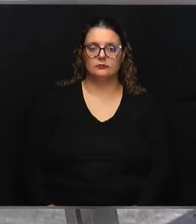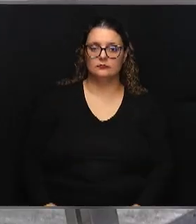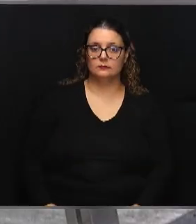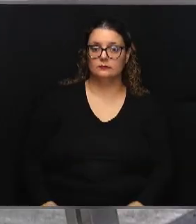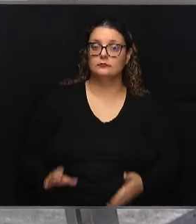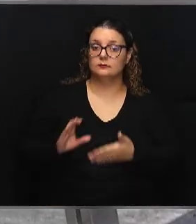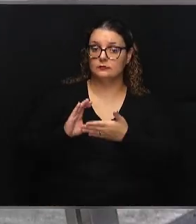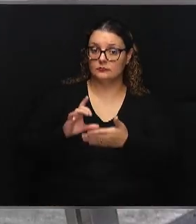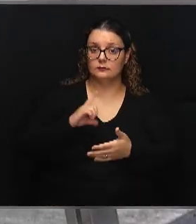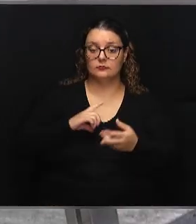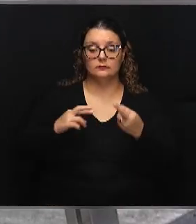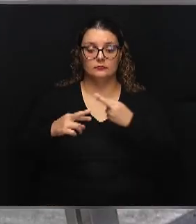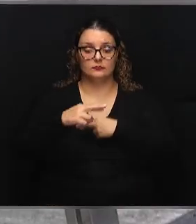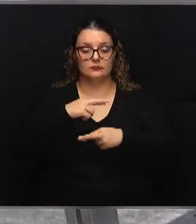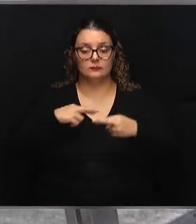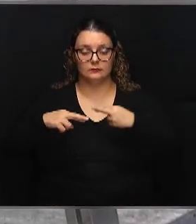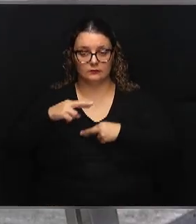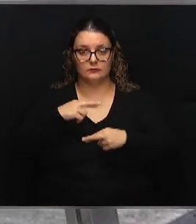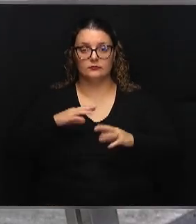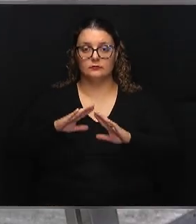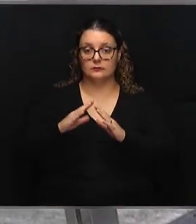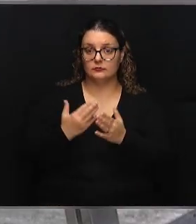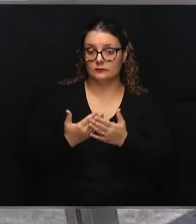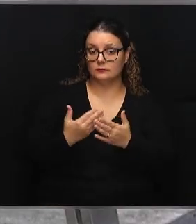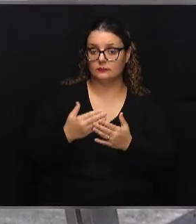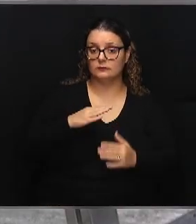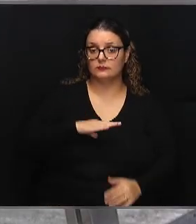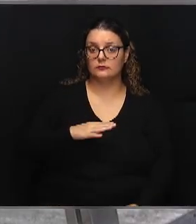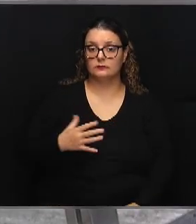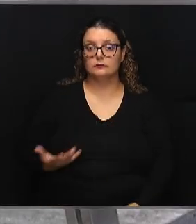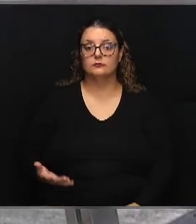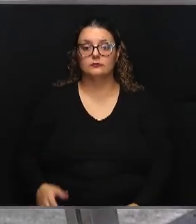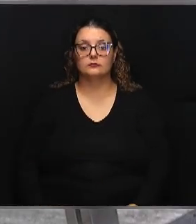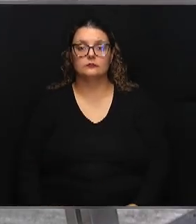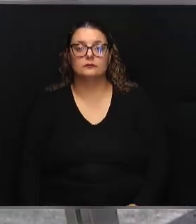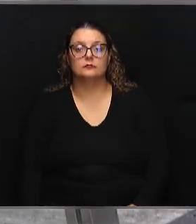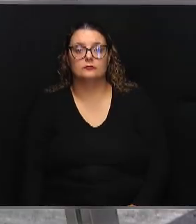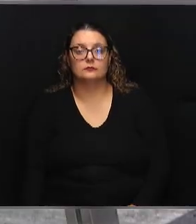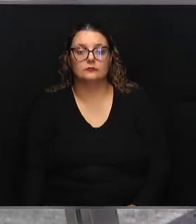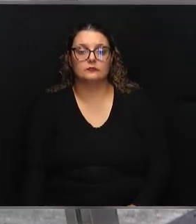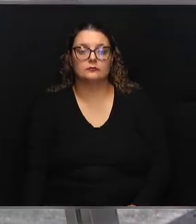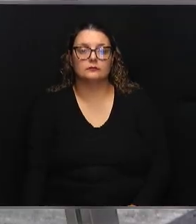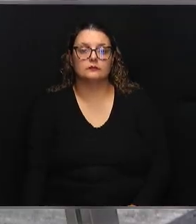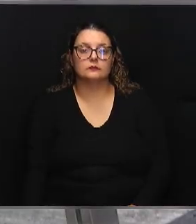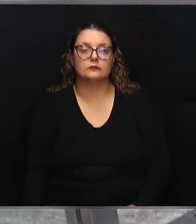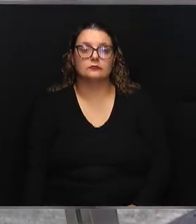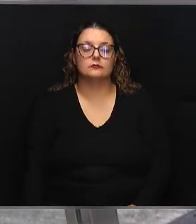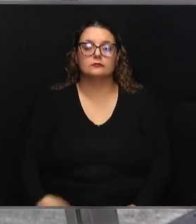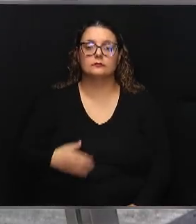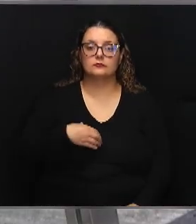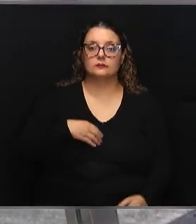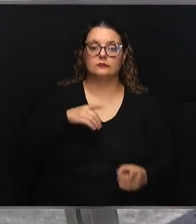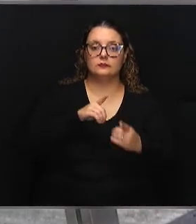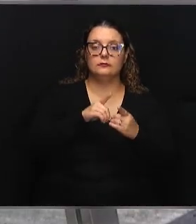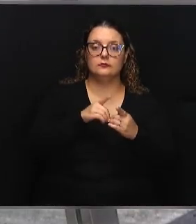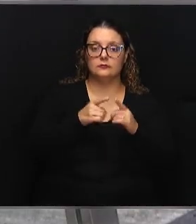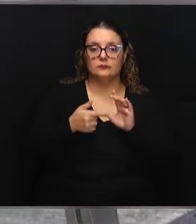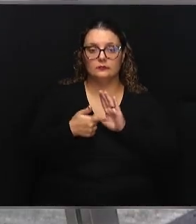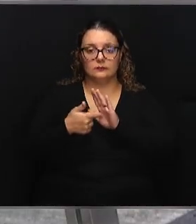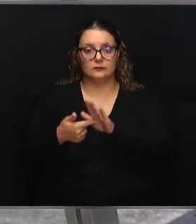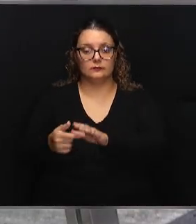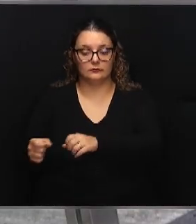com as escolas municipais, elas, de forma consultiva, elas apontam para o poder público